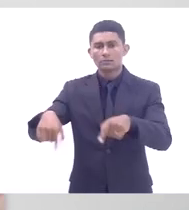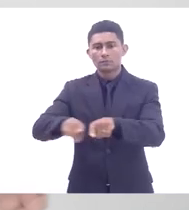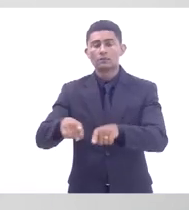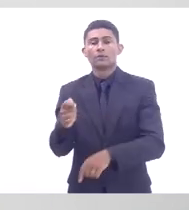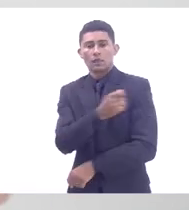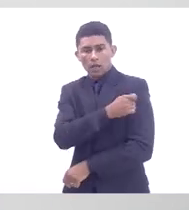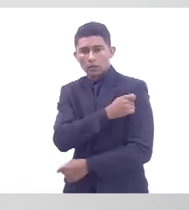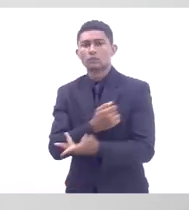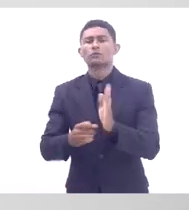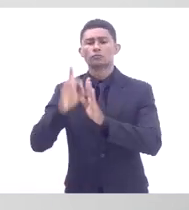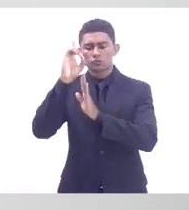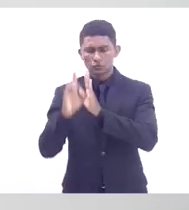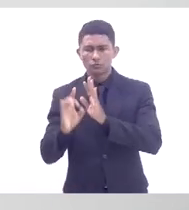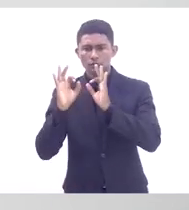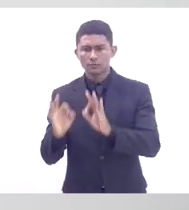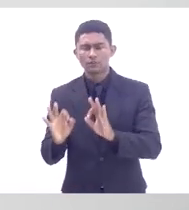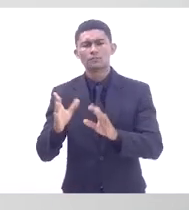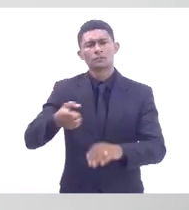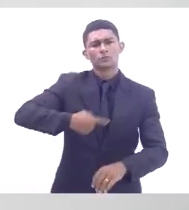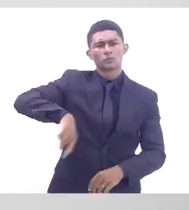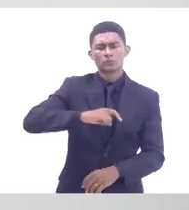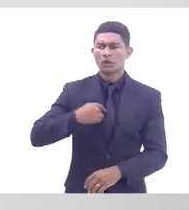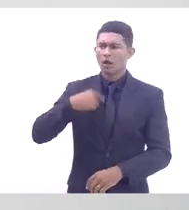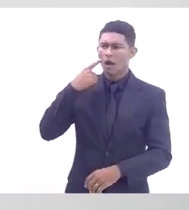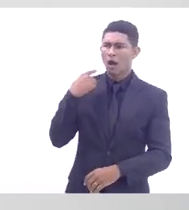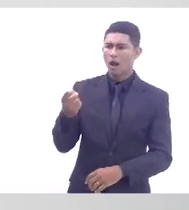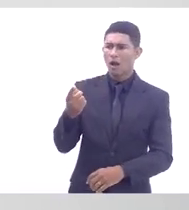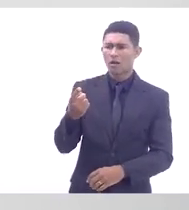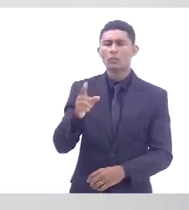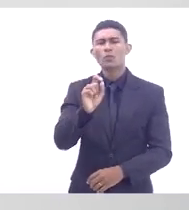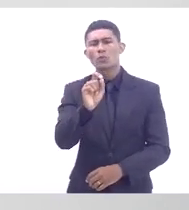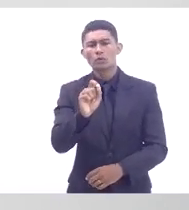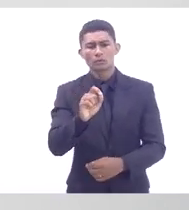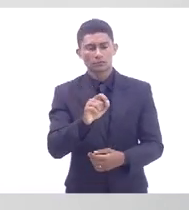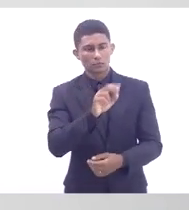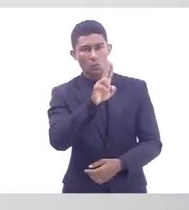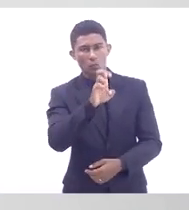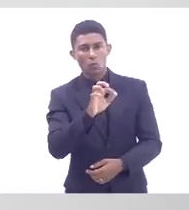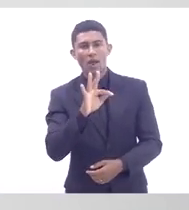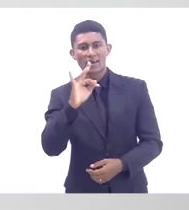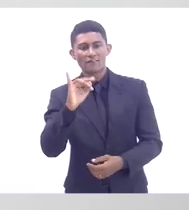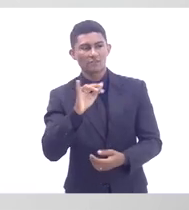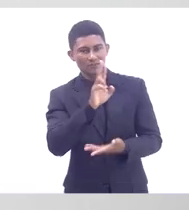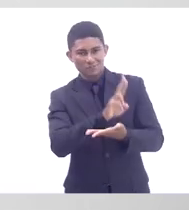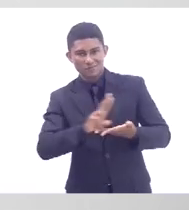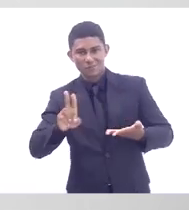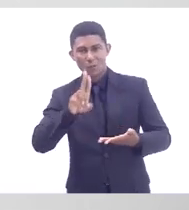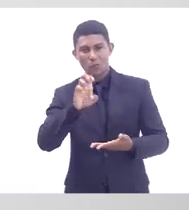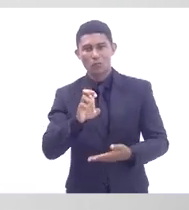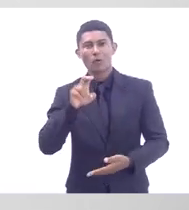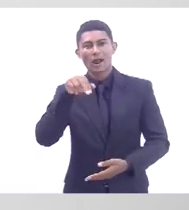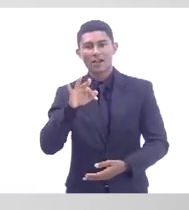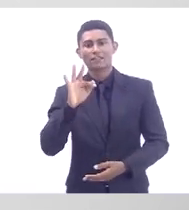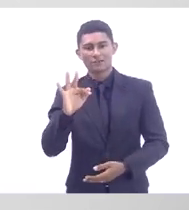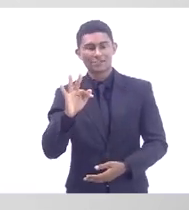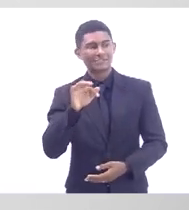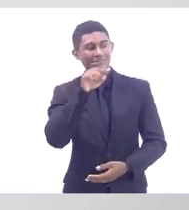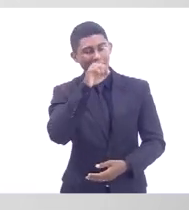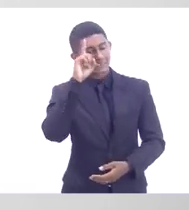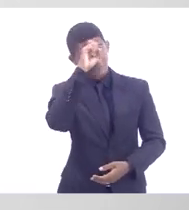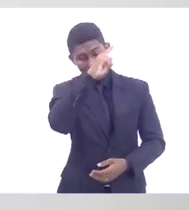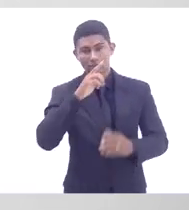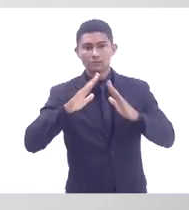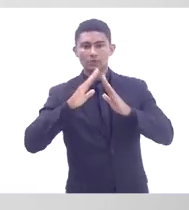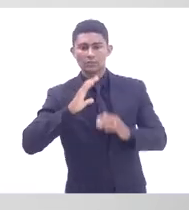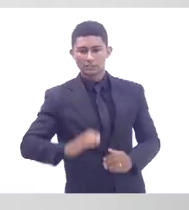e temos assistido uma dificuldades que as questões da UEFS sejam autorizadas pelo governo do estado pela casa